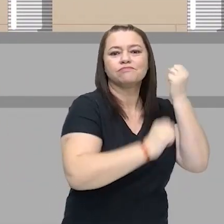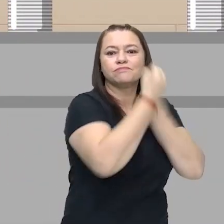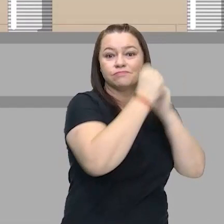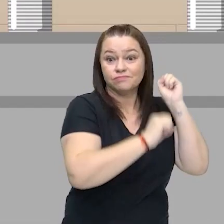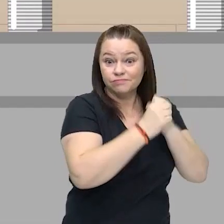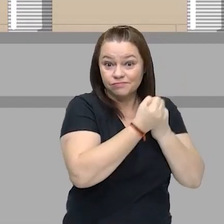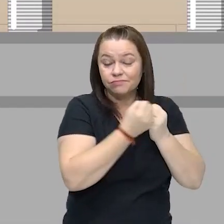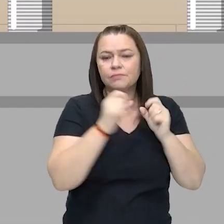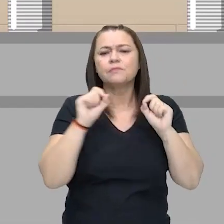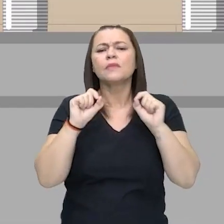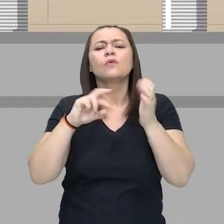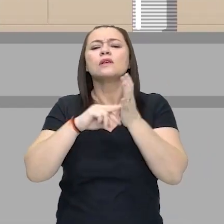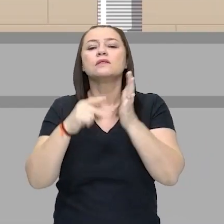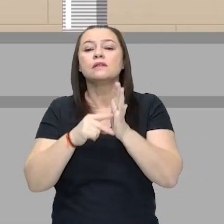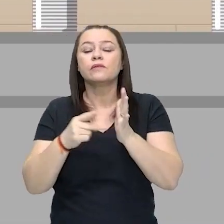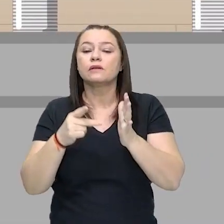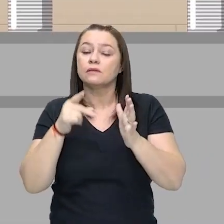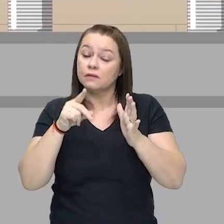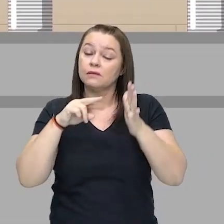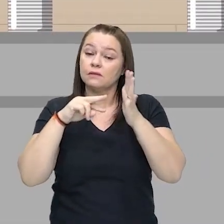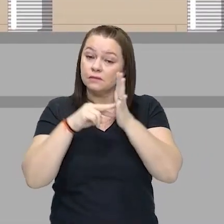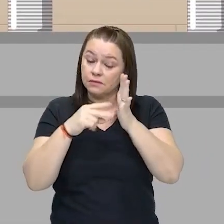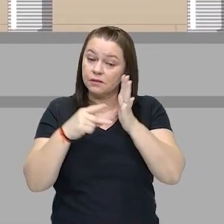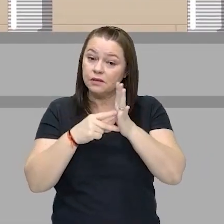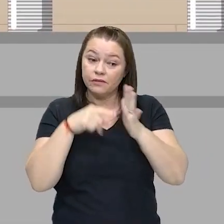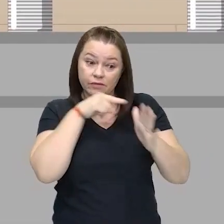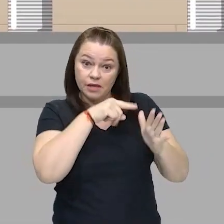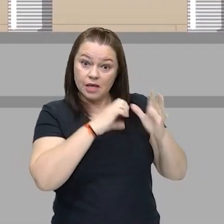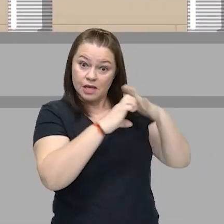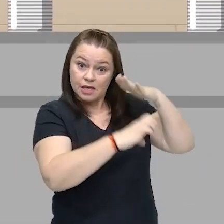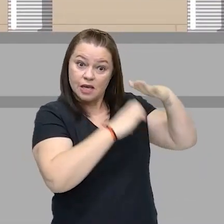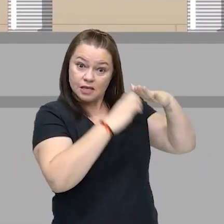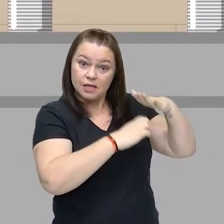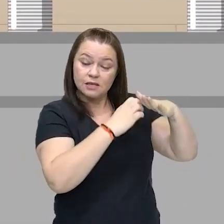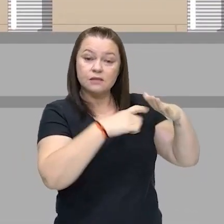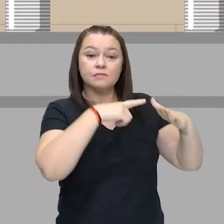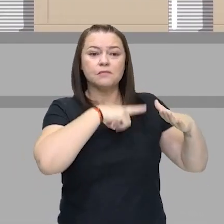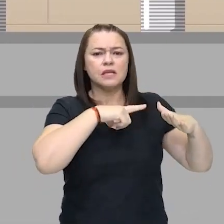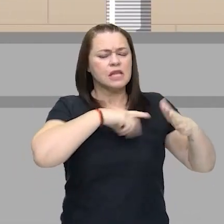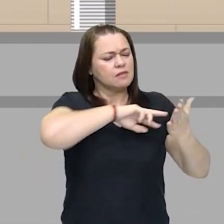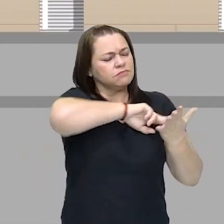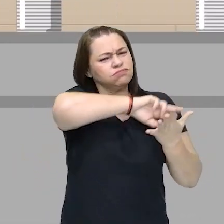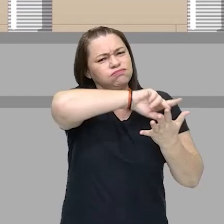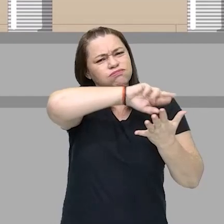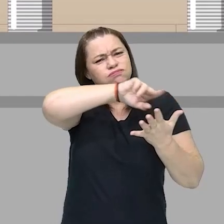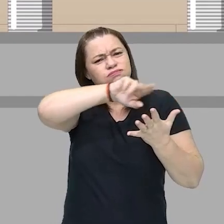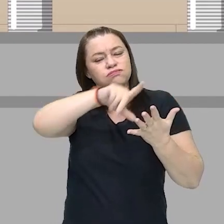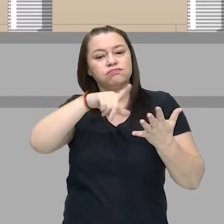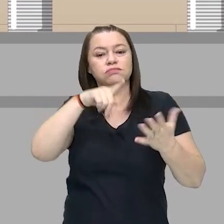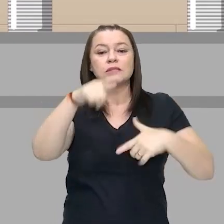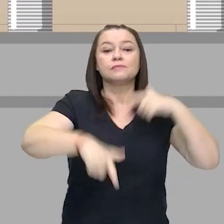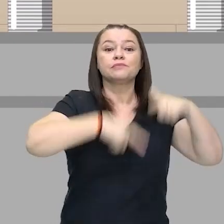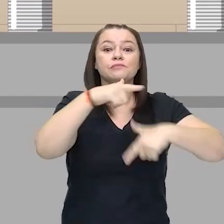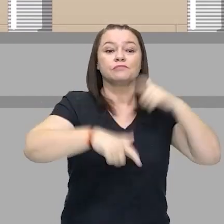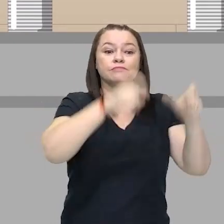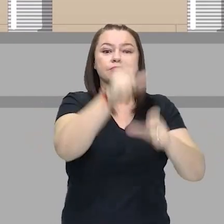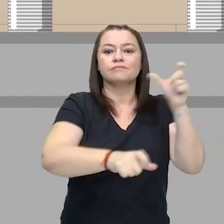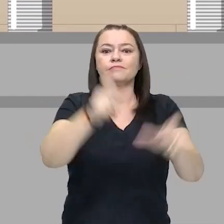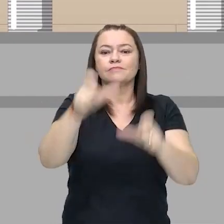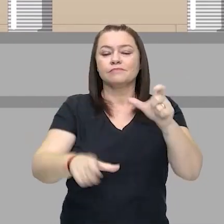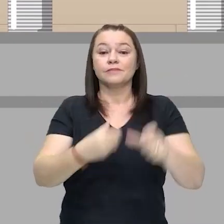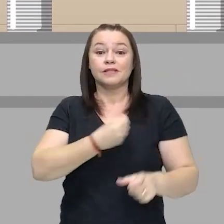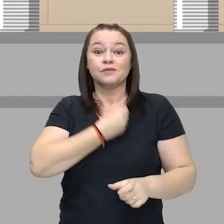essas empresas que vieram para cá daria muito emprego, vários empregos para os moradores da nossa região.